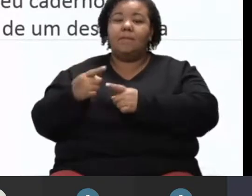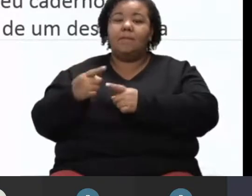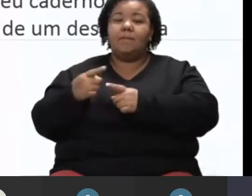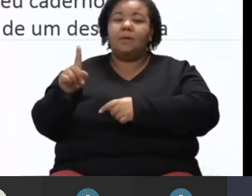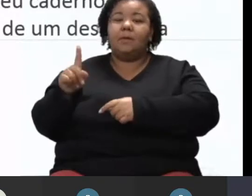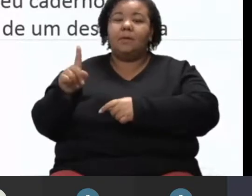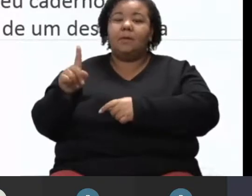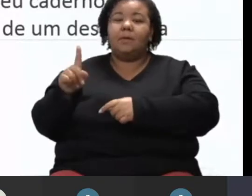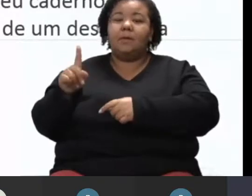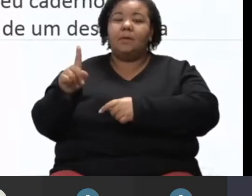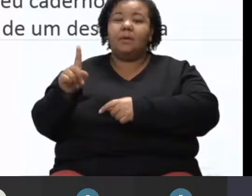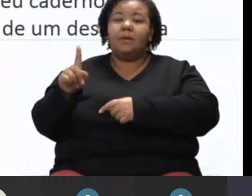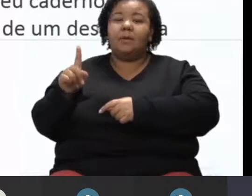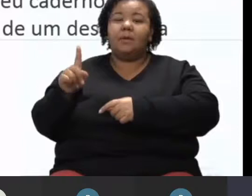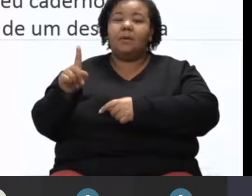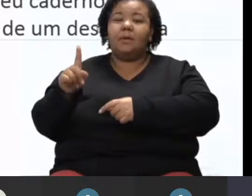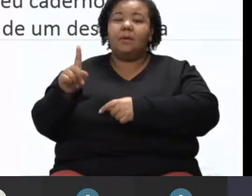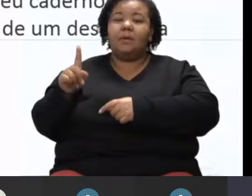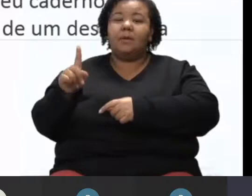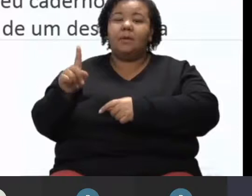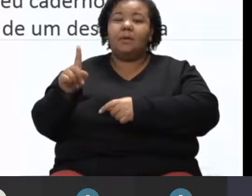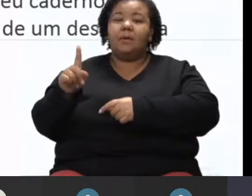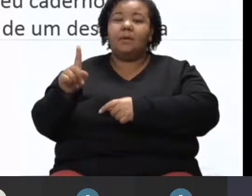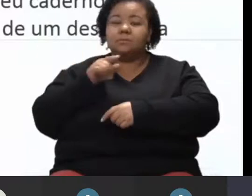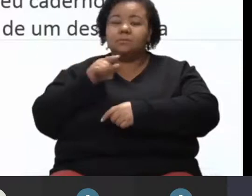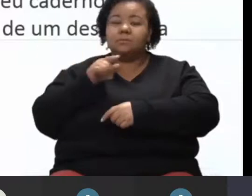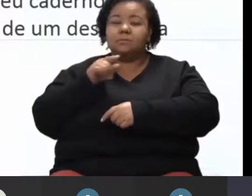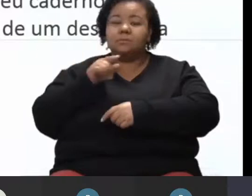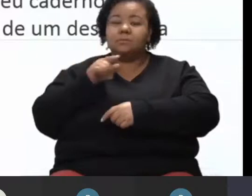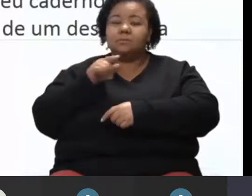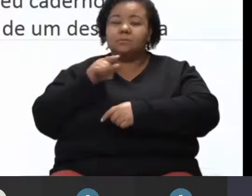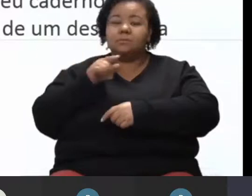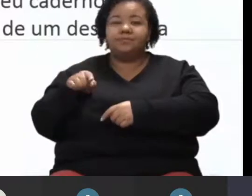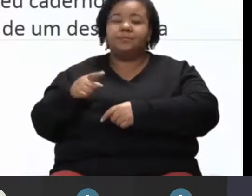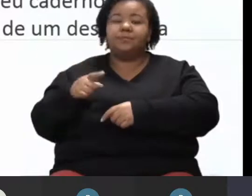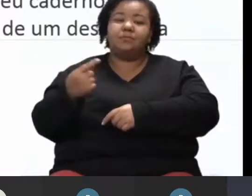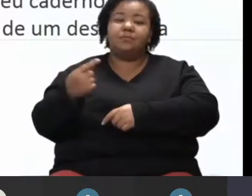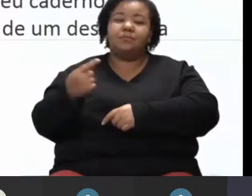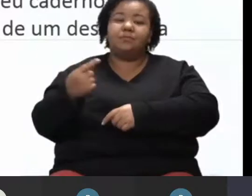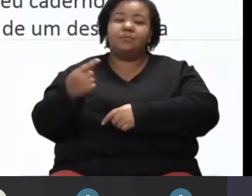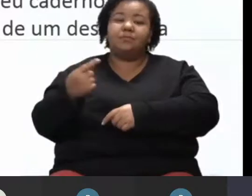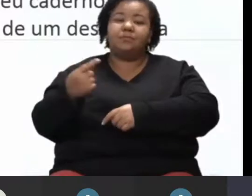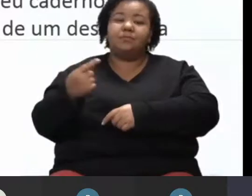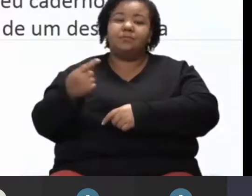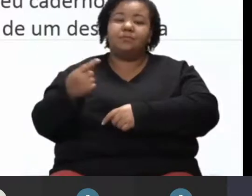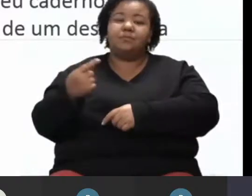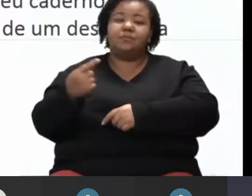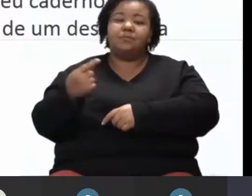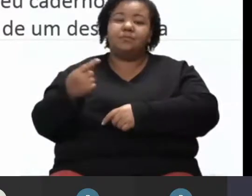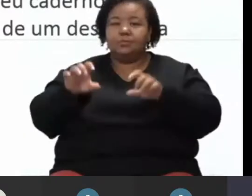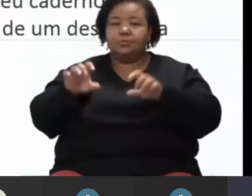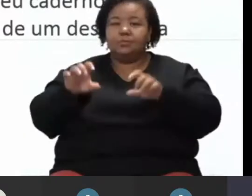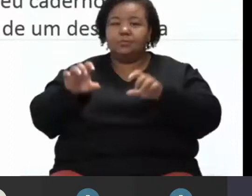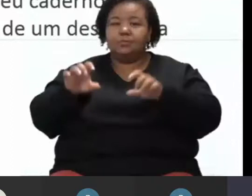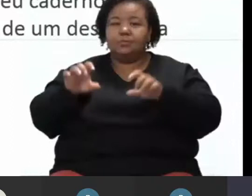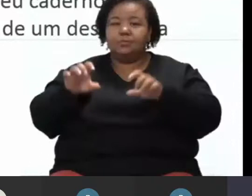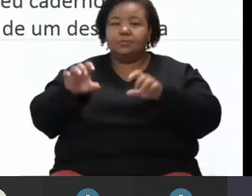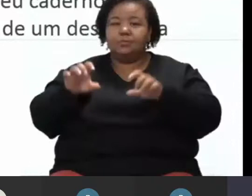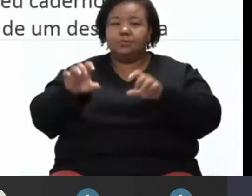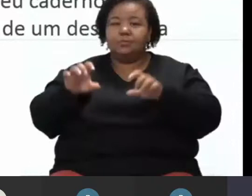da coloração com lactofenol azul de algodão, nós conseguimos observar as estruturas microscópicas